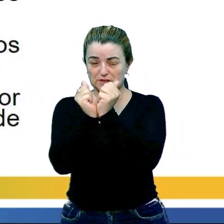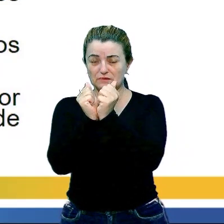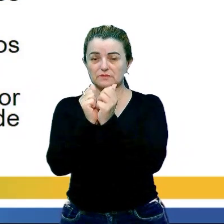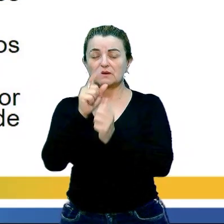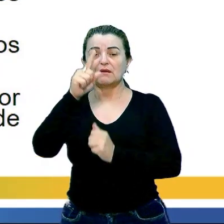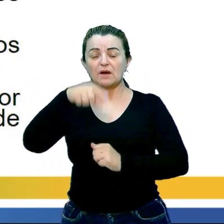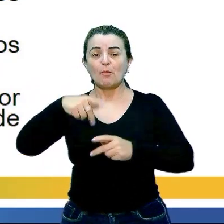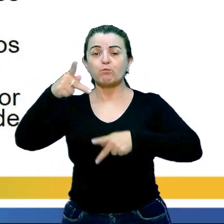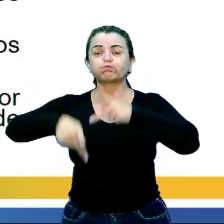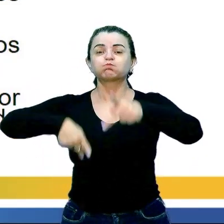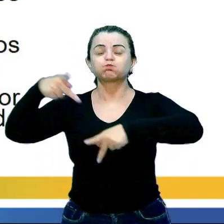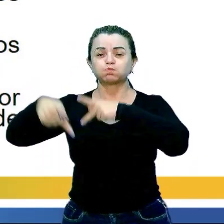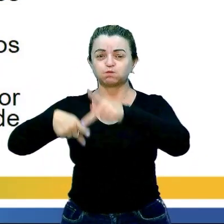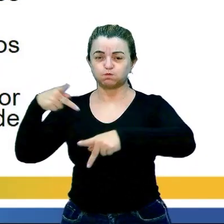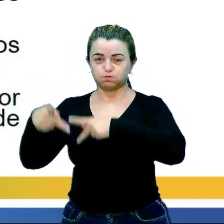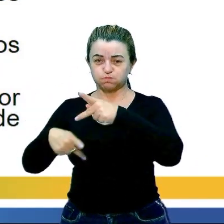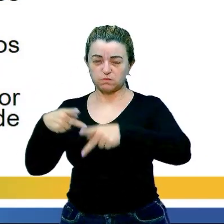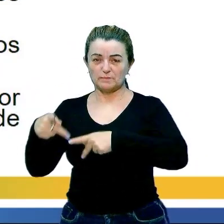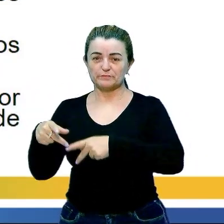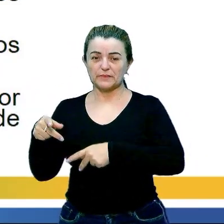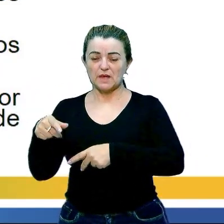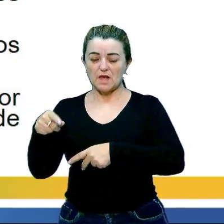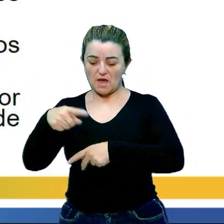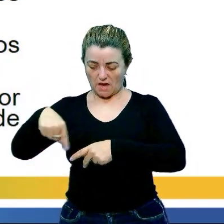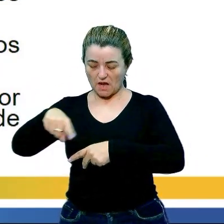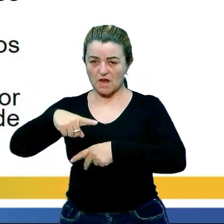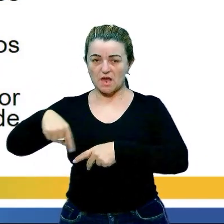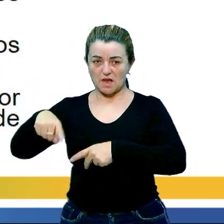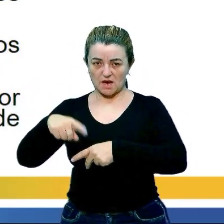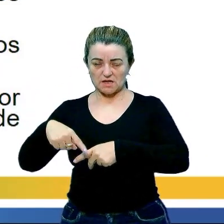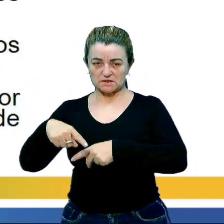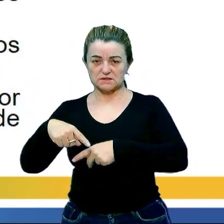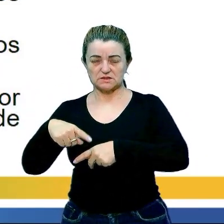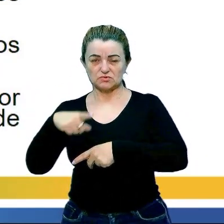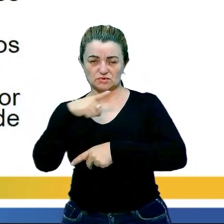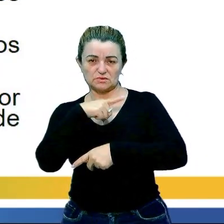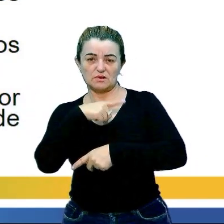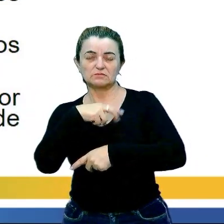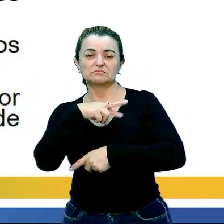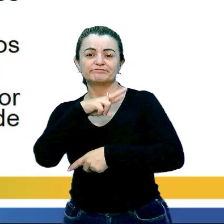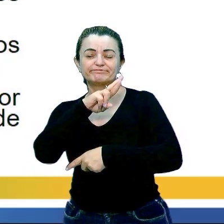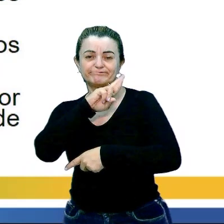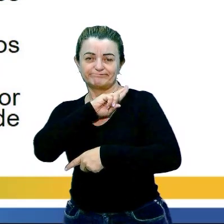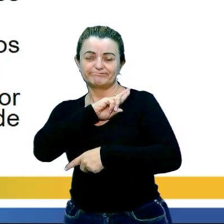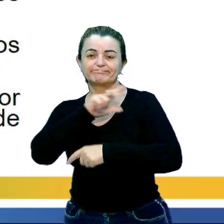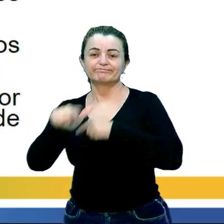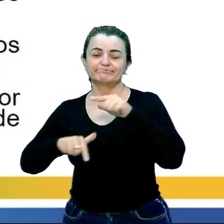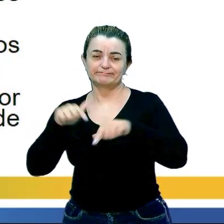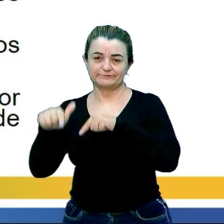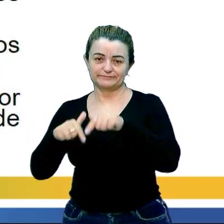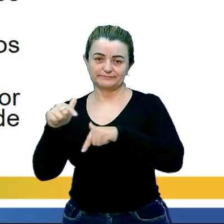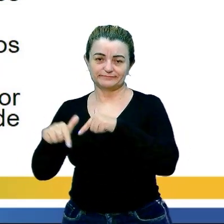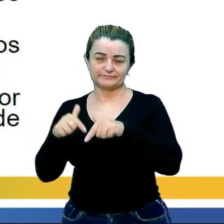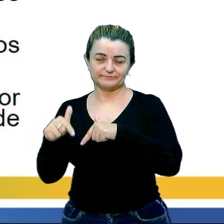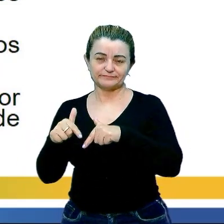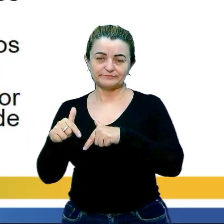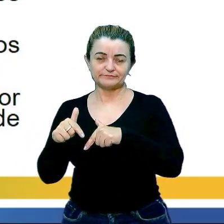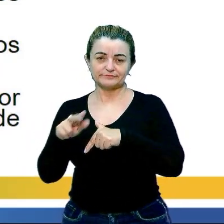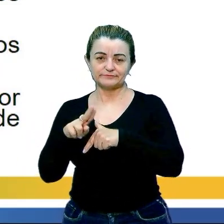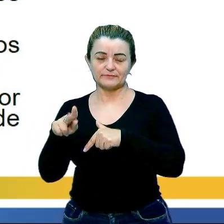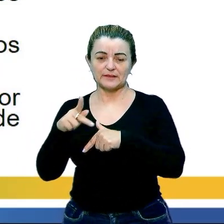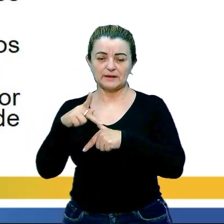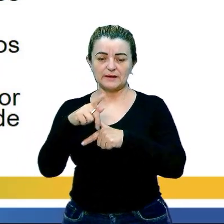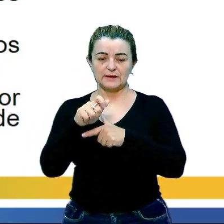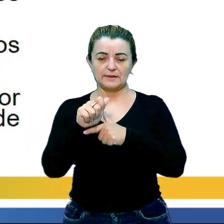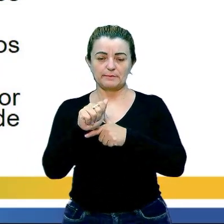parte da população e eram eles que exerciam grande parte dos trabalhos com a chamada